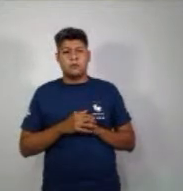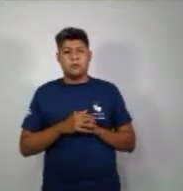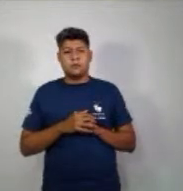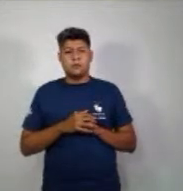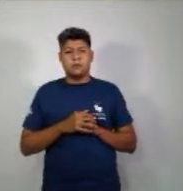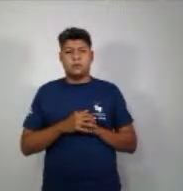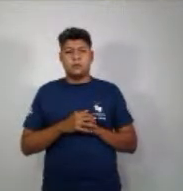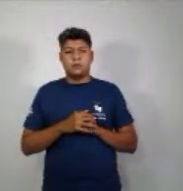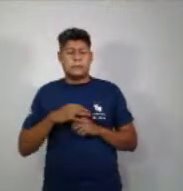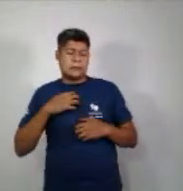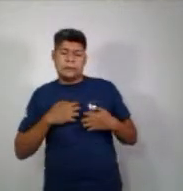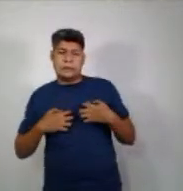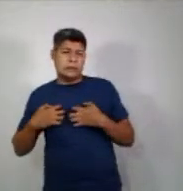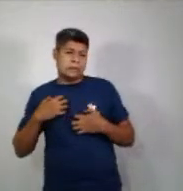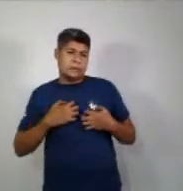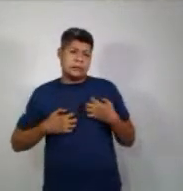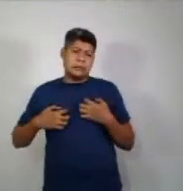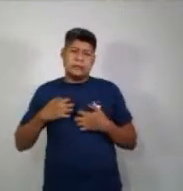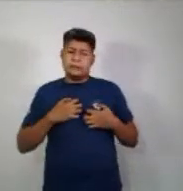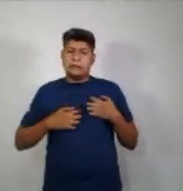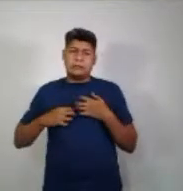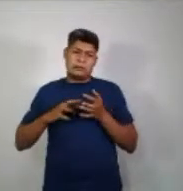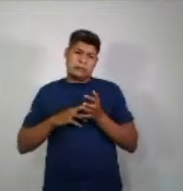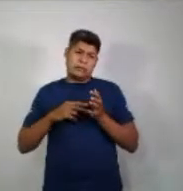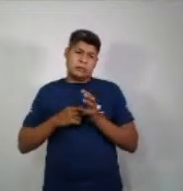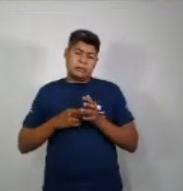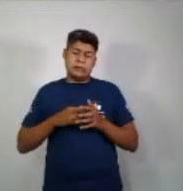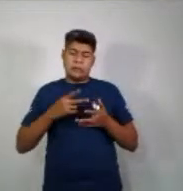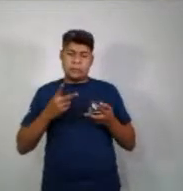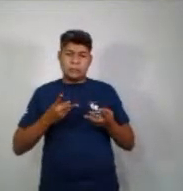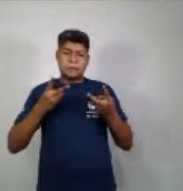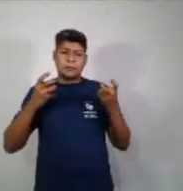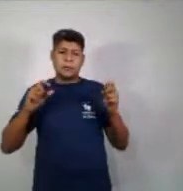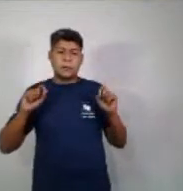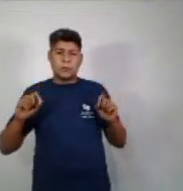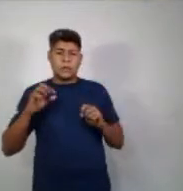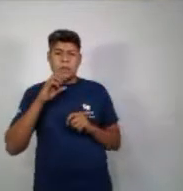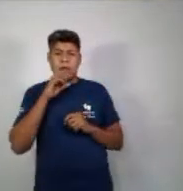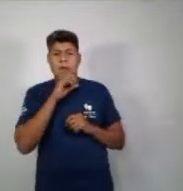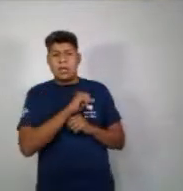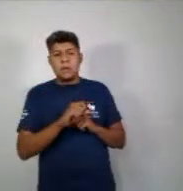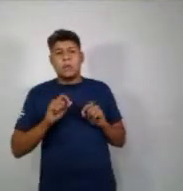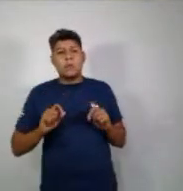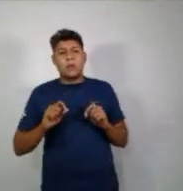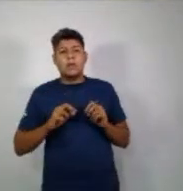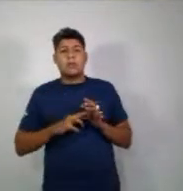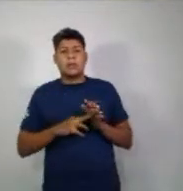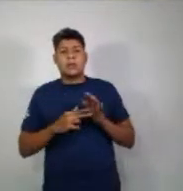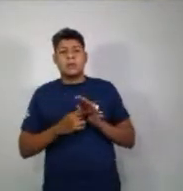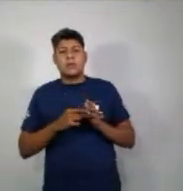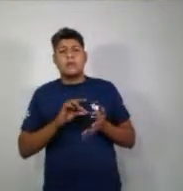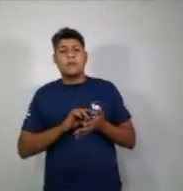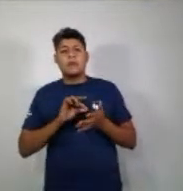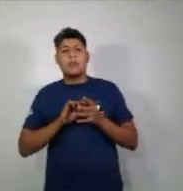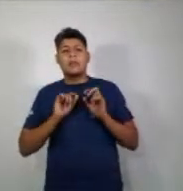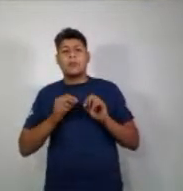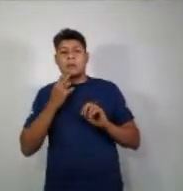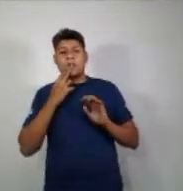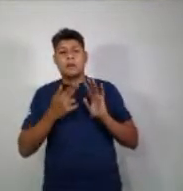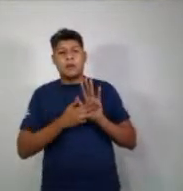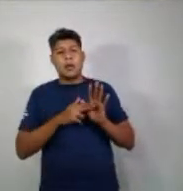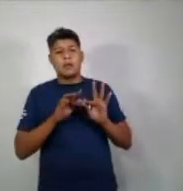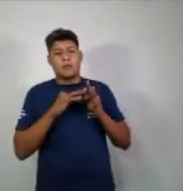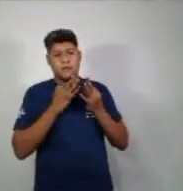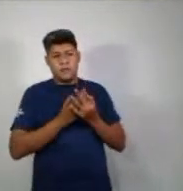aquilo acontecendo, ele traduzindo, e começou a reparar rapidamente que ele estava traduzindo, na verdade, a carta da família